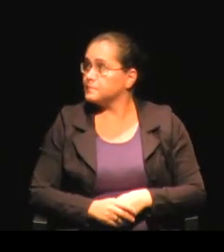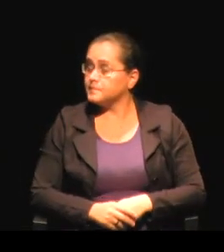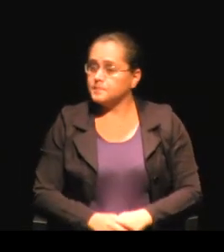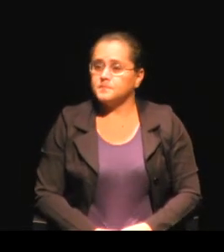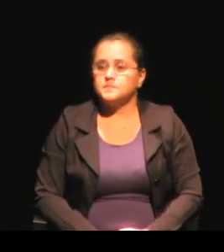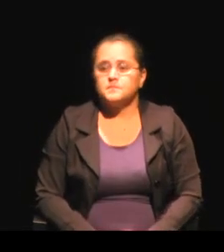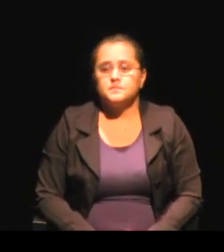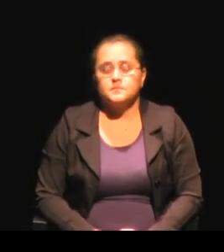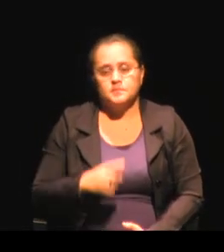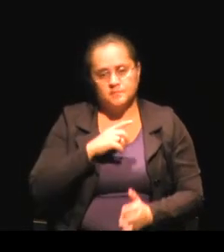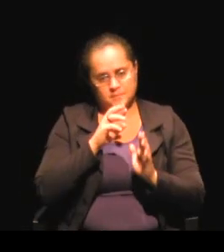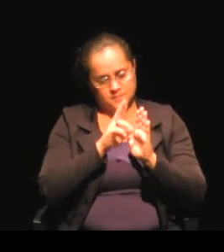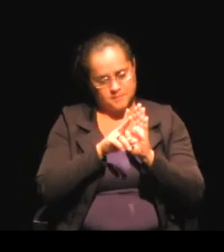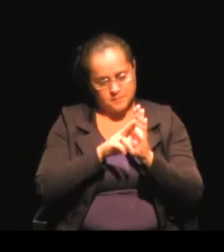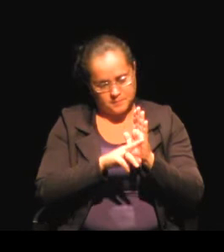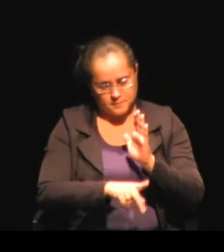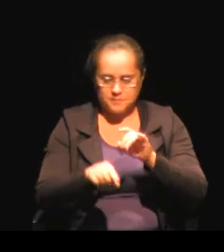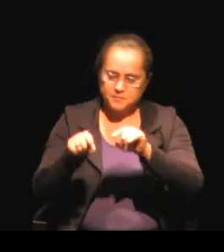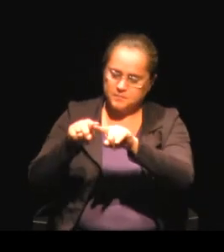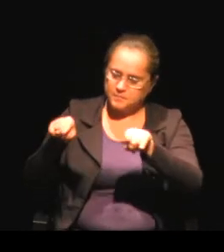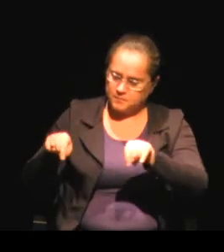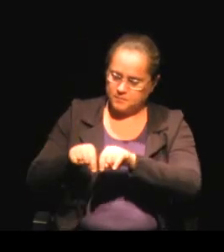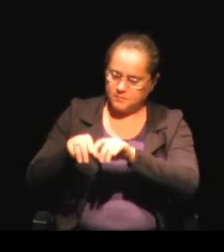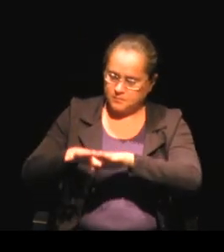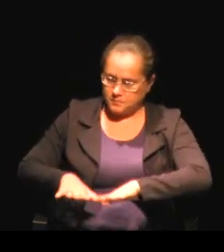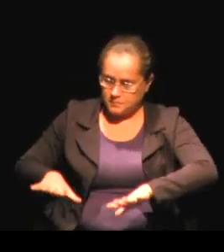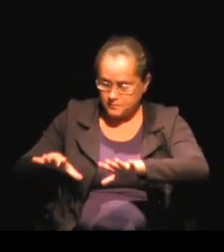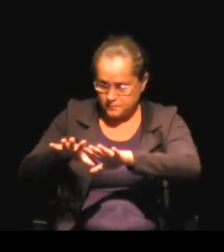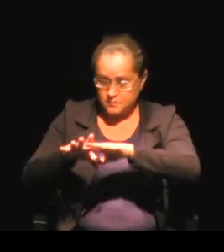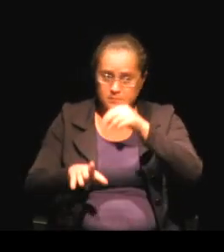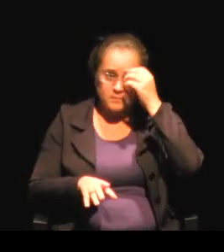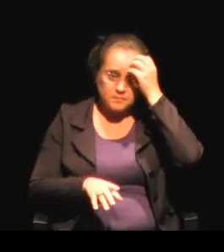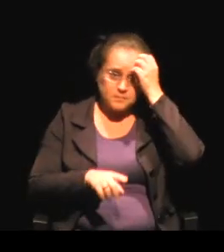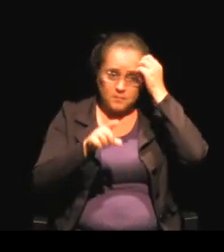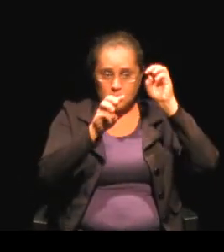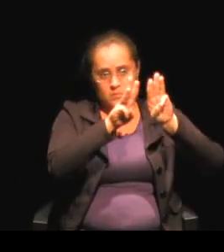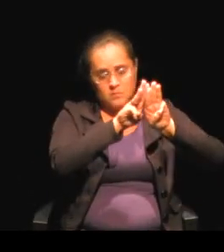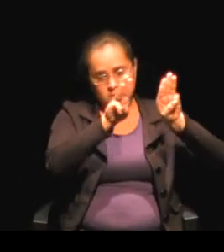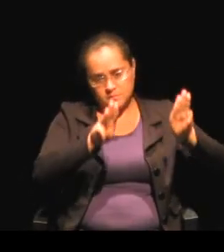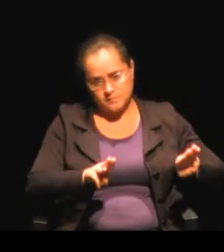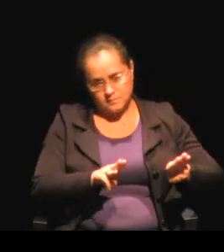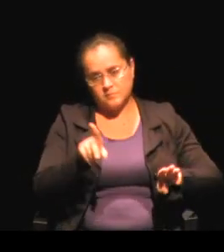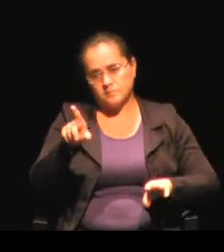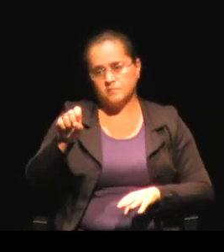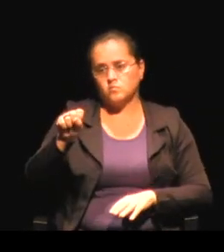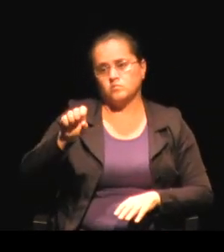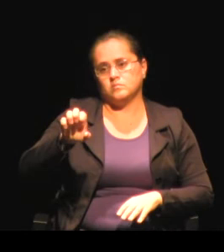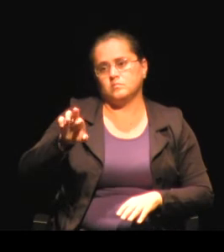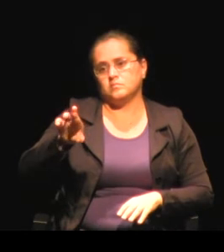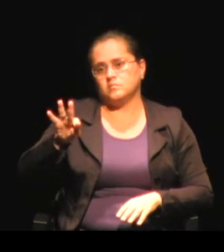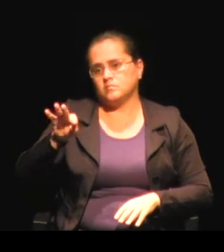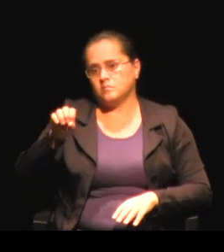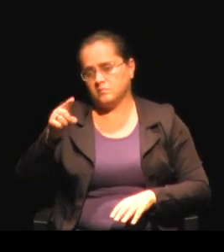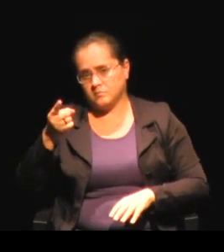gente demarca os vários módulos do espaço expográfico aqui do Museu do